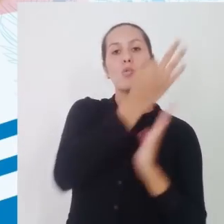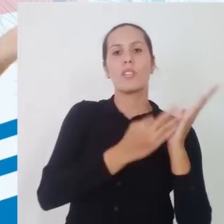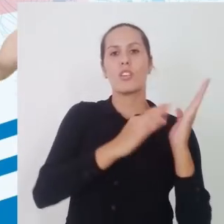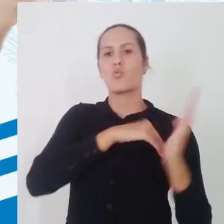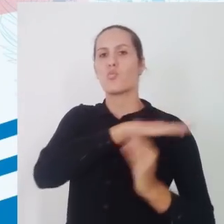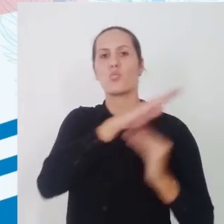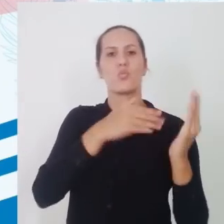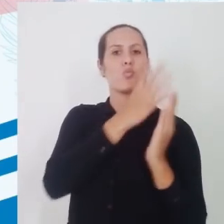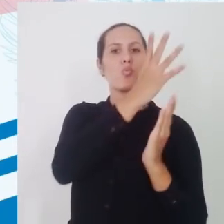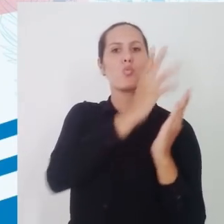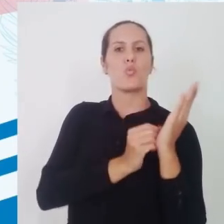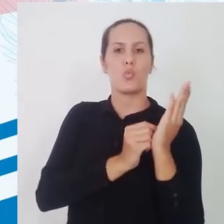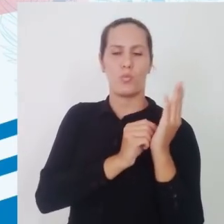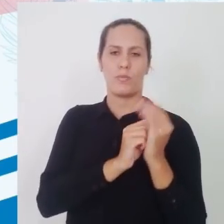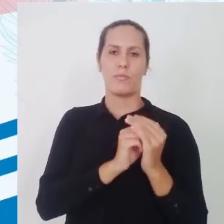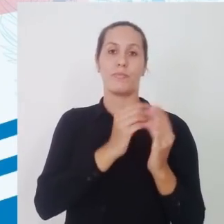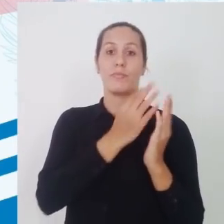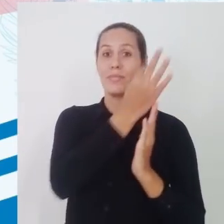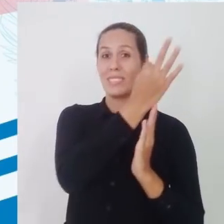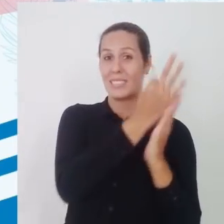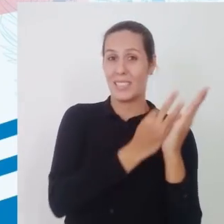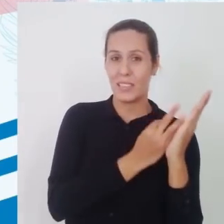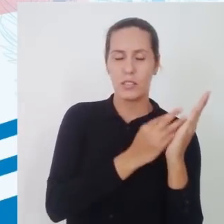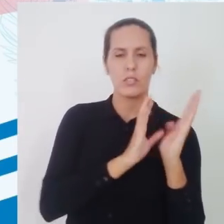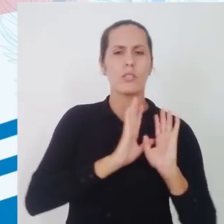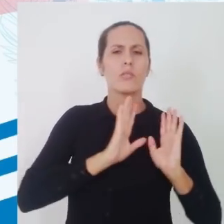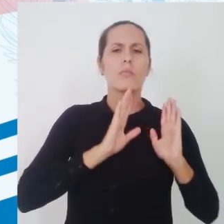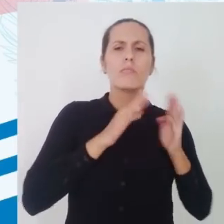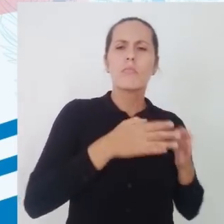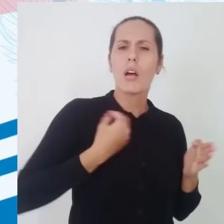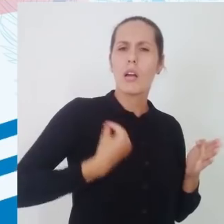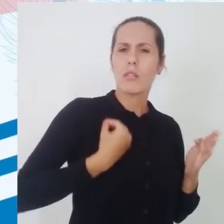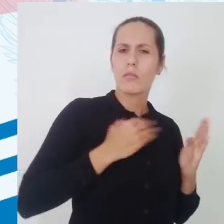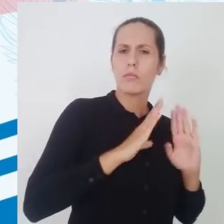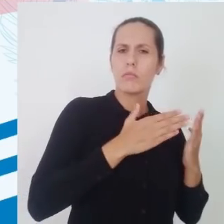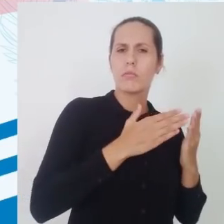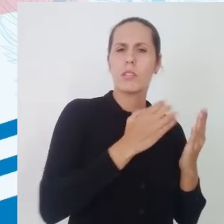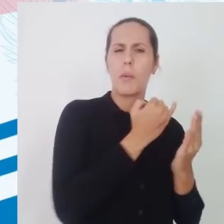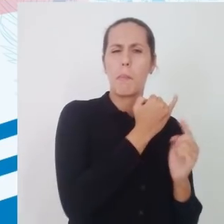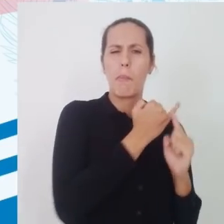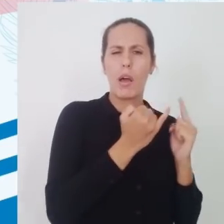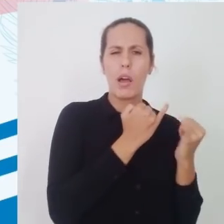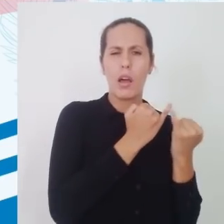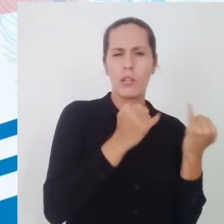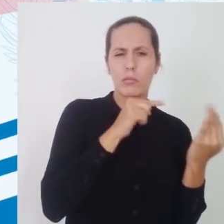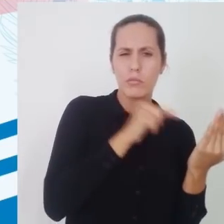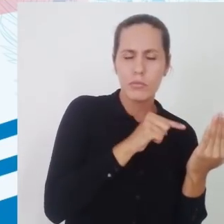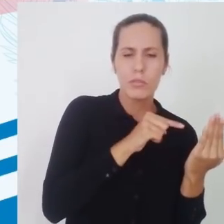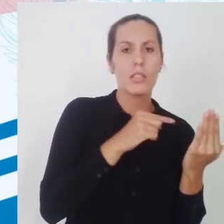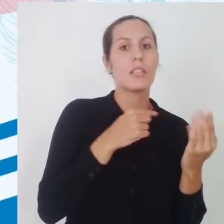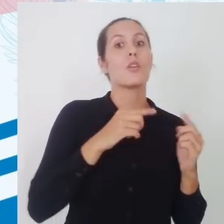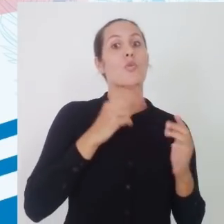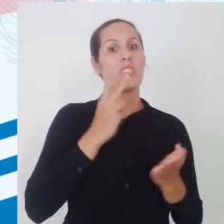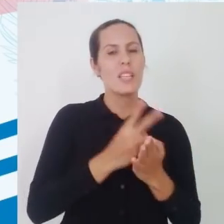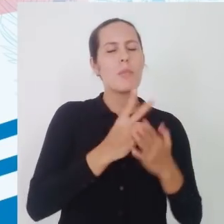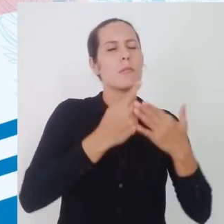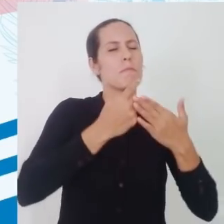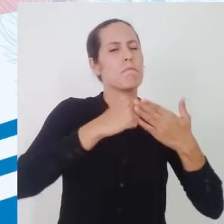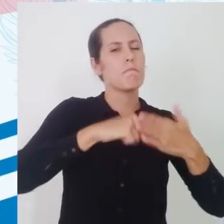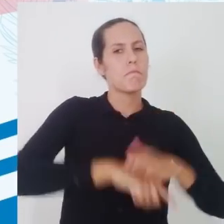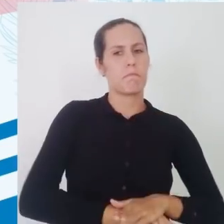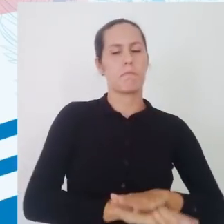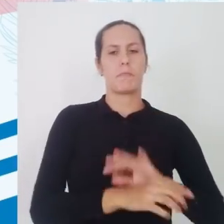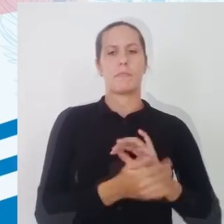o texto em sua totalidade. Um texto nunca é somente aquilo que ele aparenta ser. Ele é um pouquinho